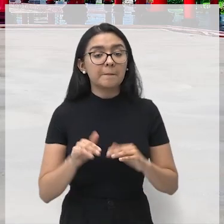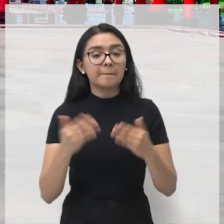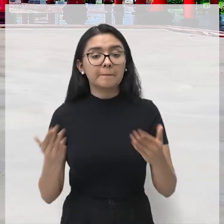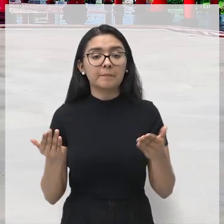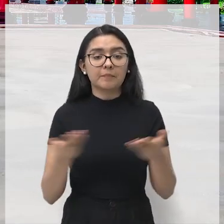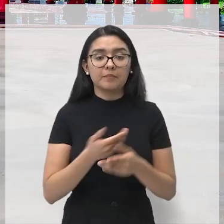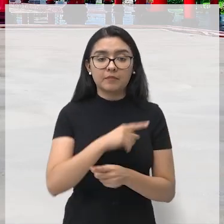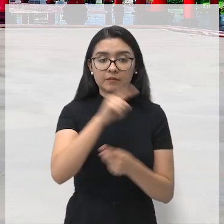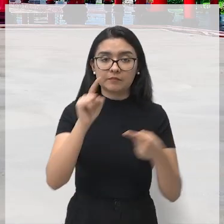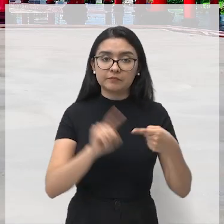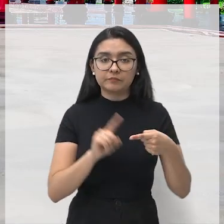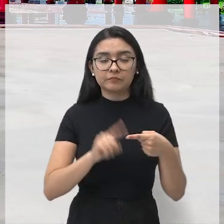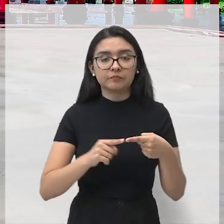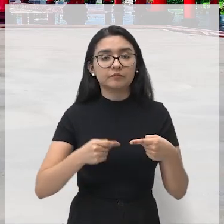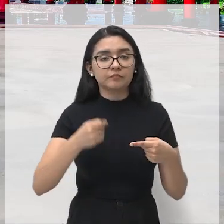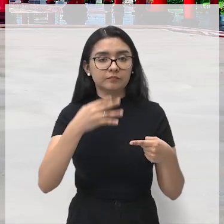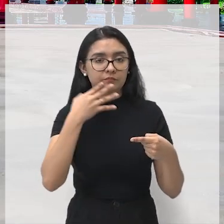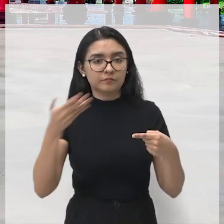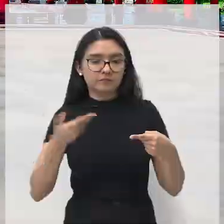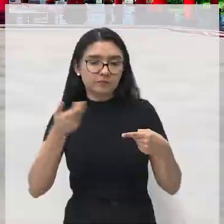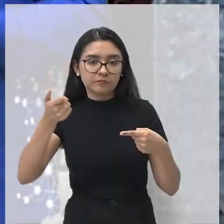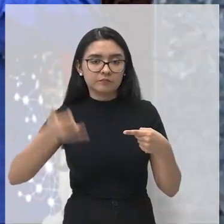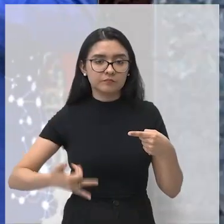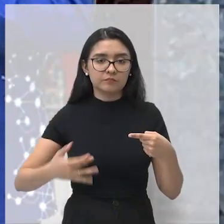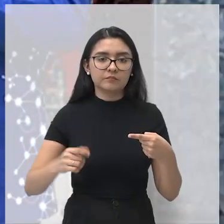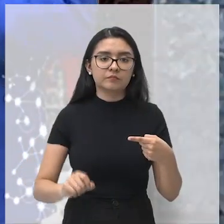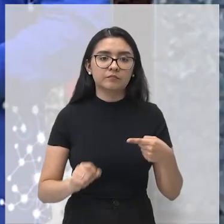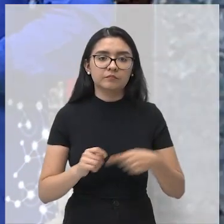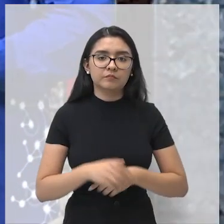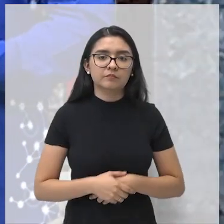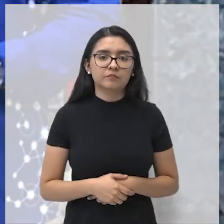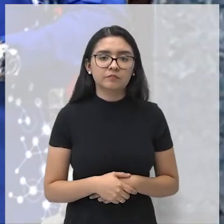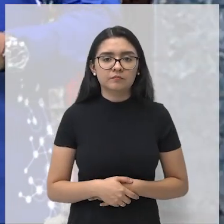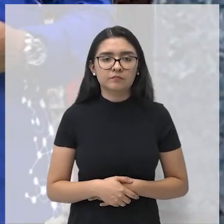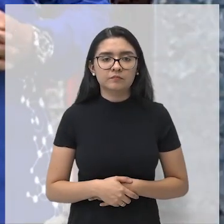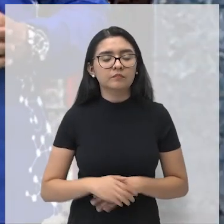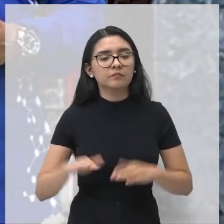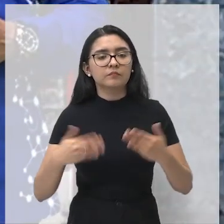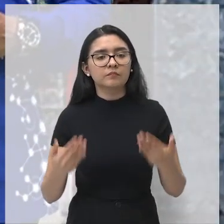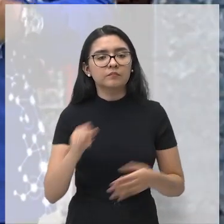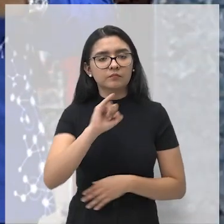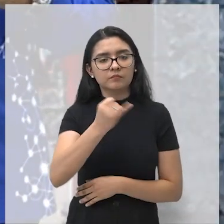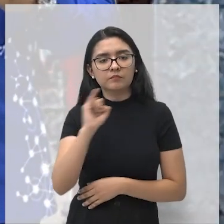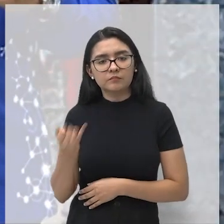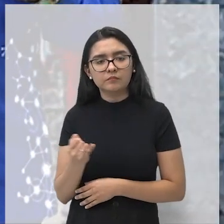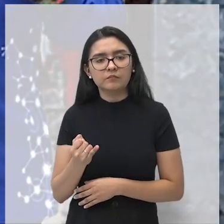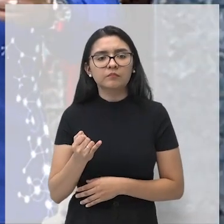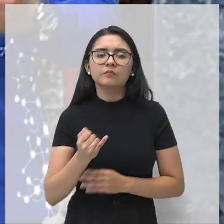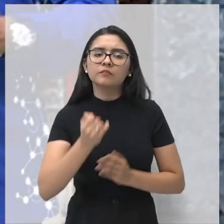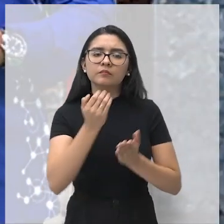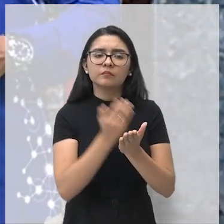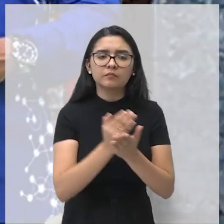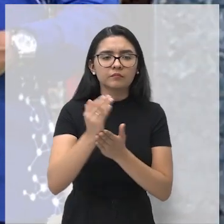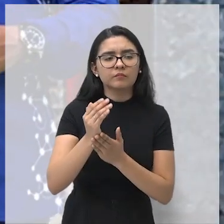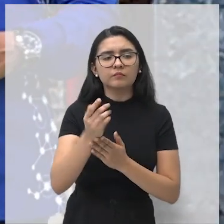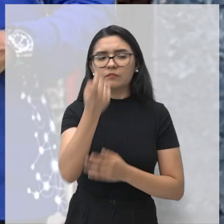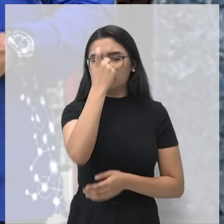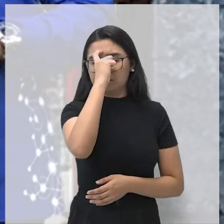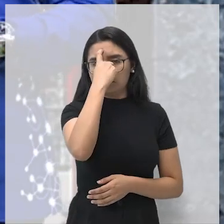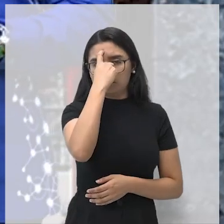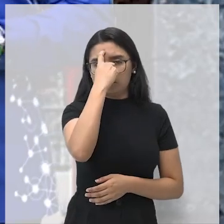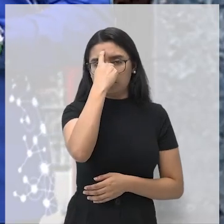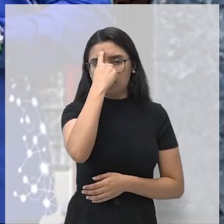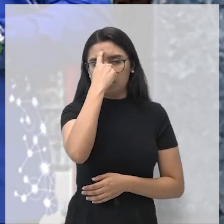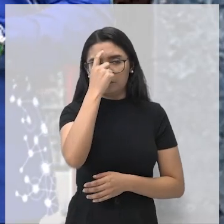vai conhecer a primeira delas agora. O jiu-jitsu, né, essa arte suave, ele surgiu na Índia e era praticado